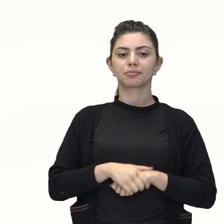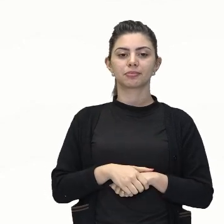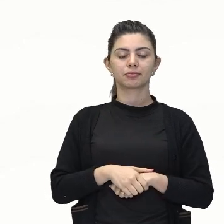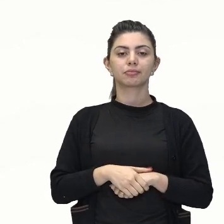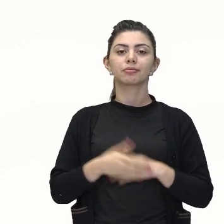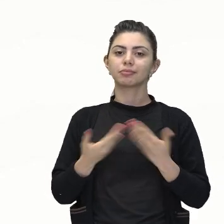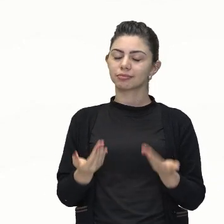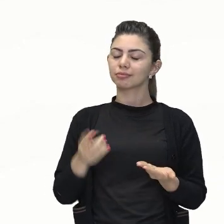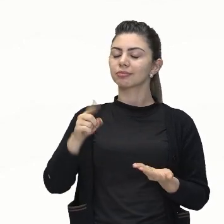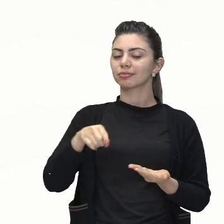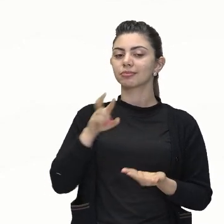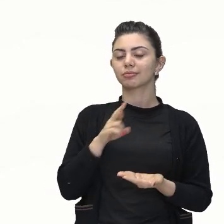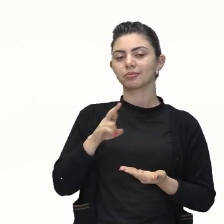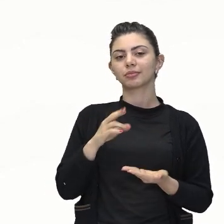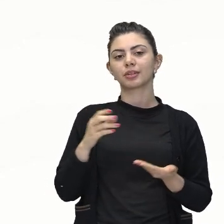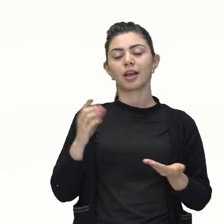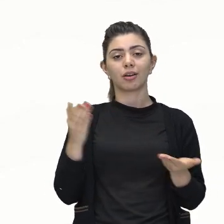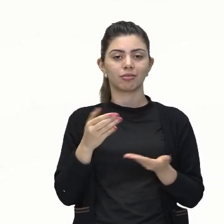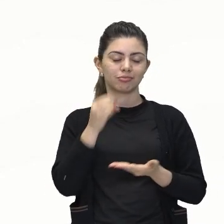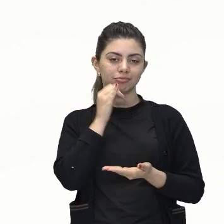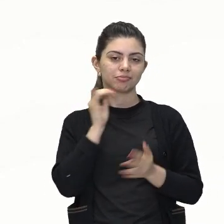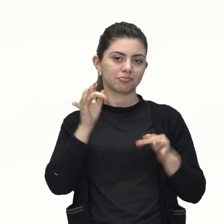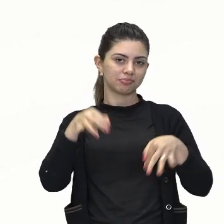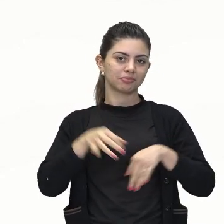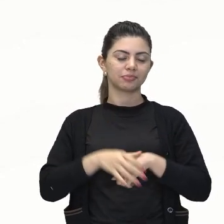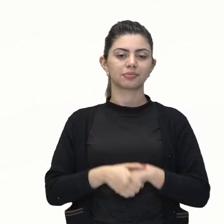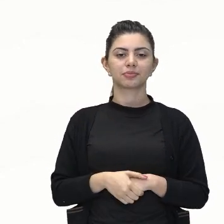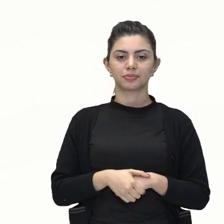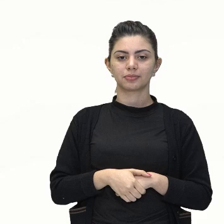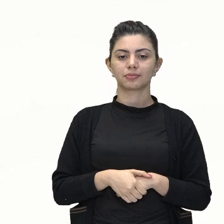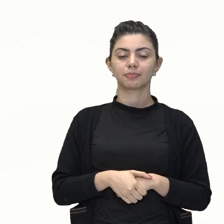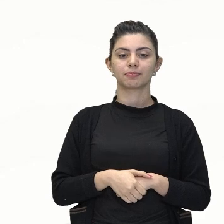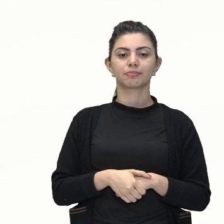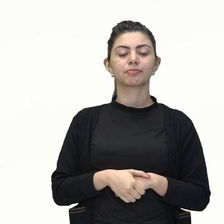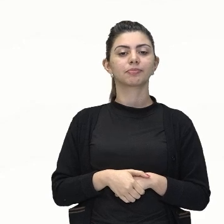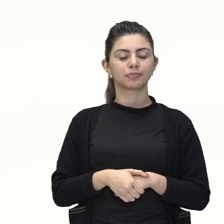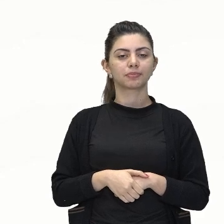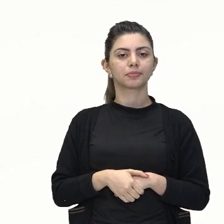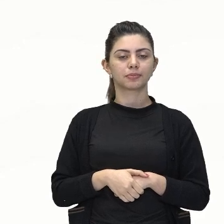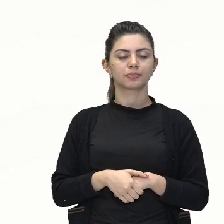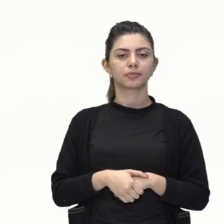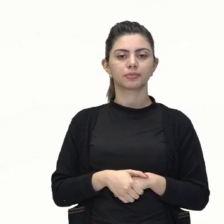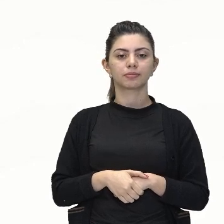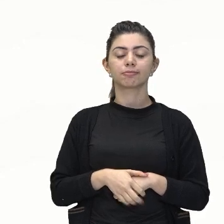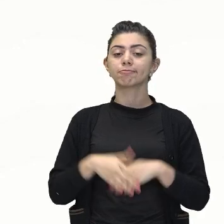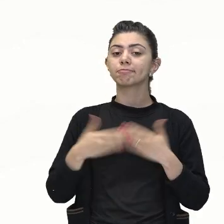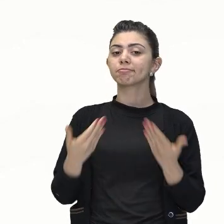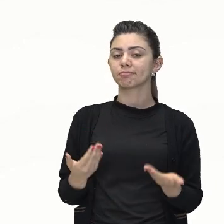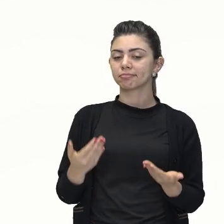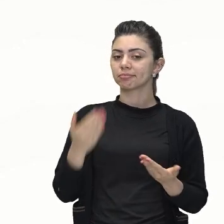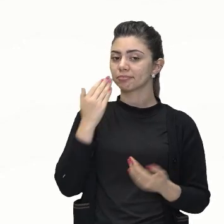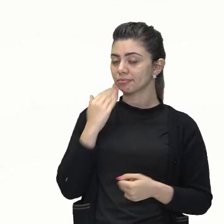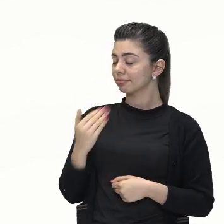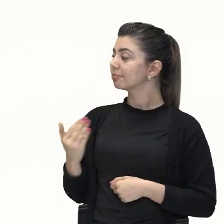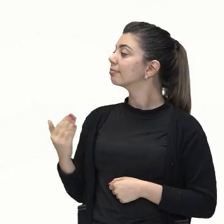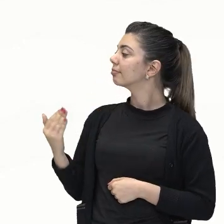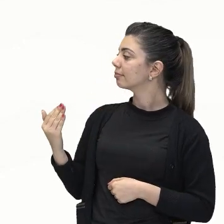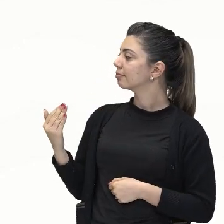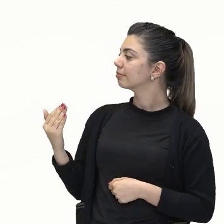Essa é a resposta desse nosso último exemplo, beleza? Então, olha só, com isso aqui,